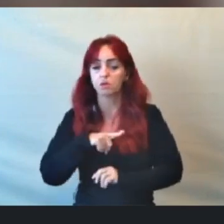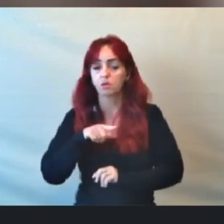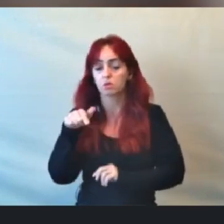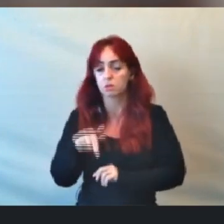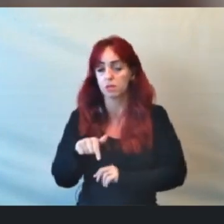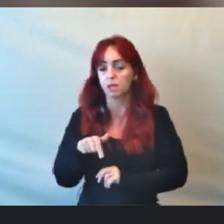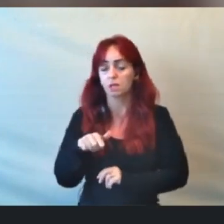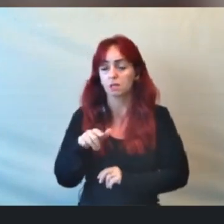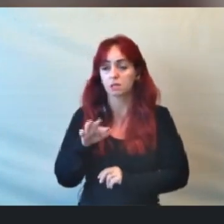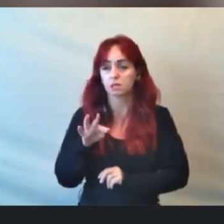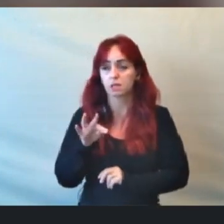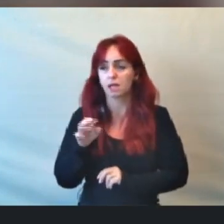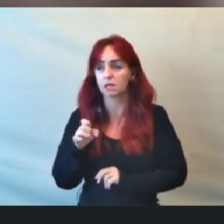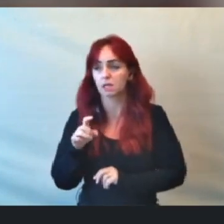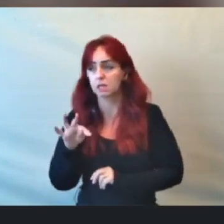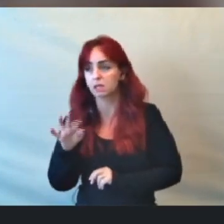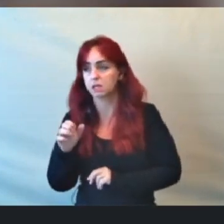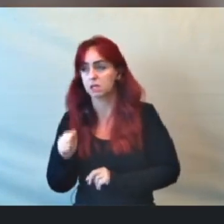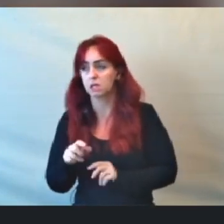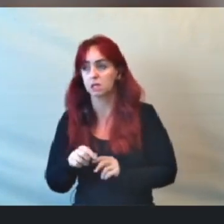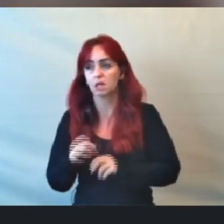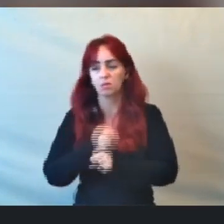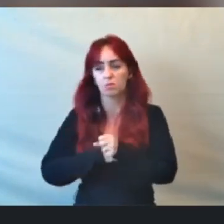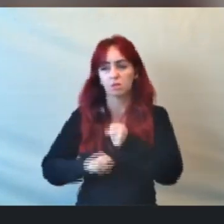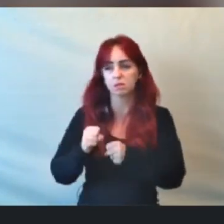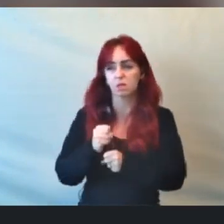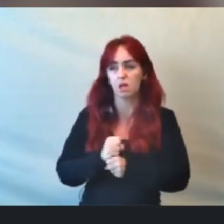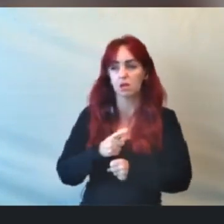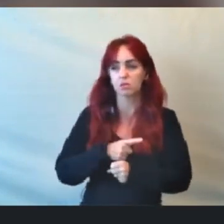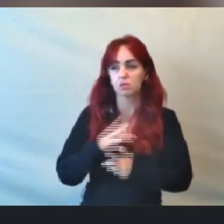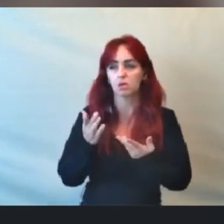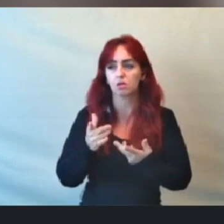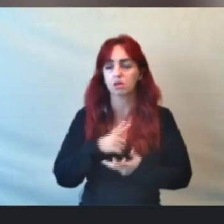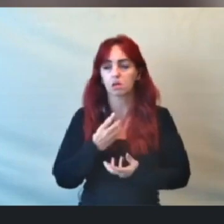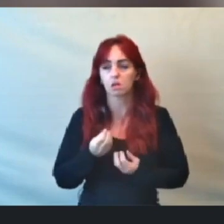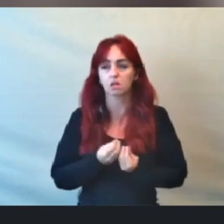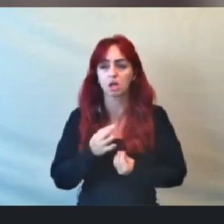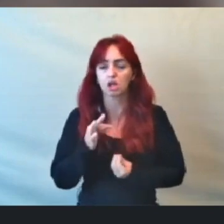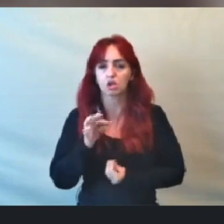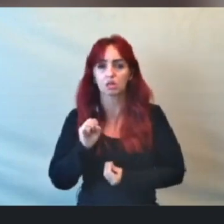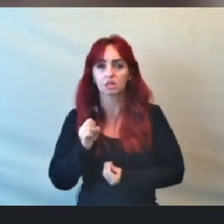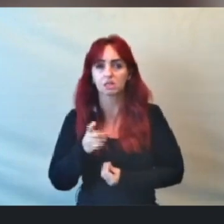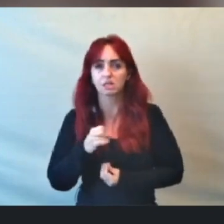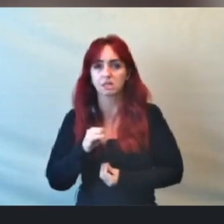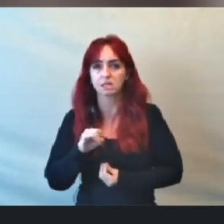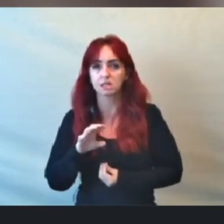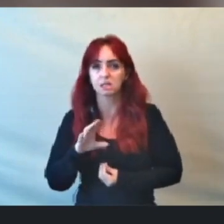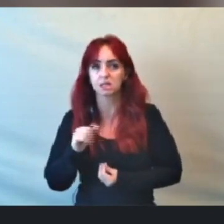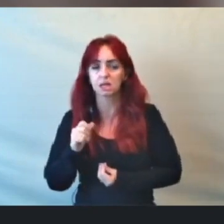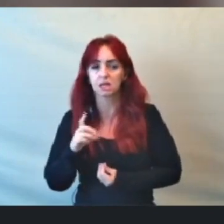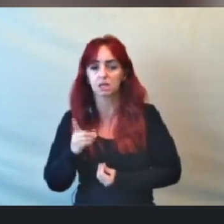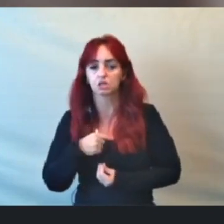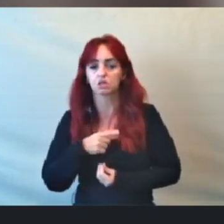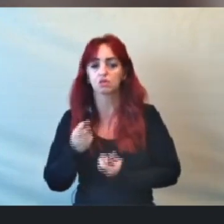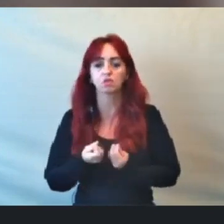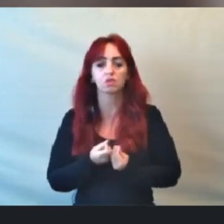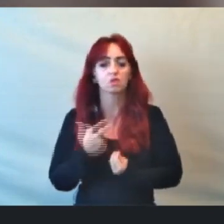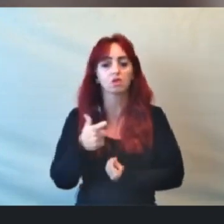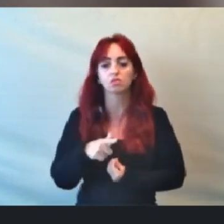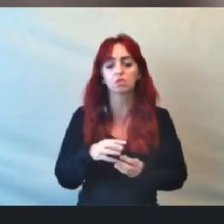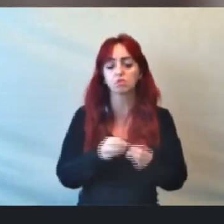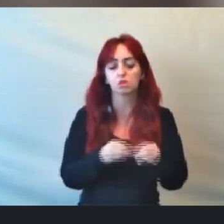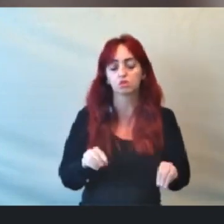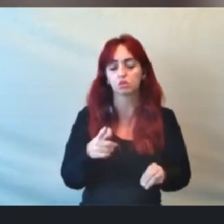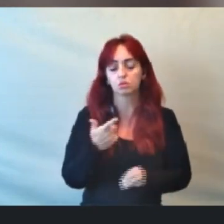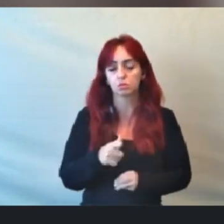retrasado, a respeito da toxicidade eventual do produto. Ele não tem toxicidade. Então, ele em si é um